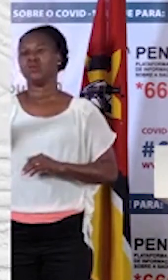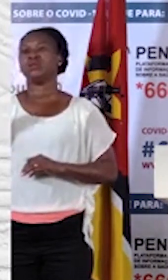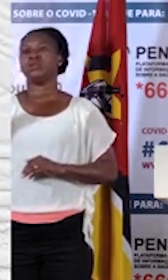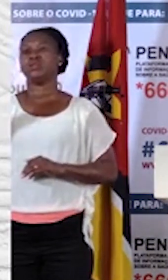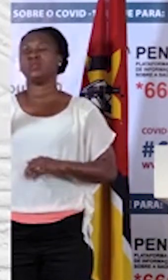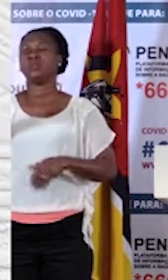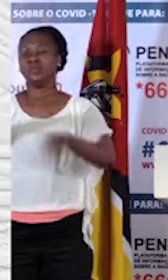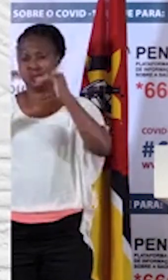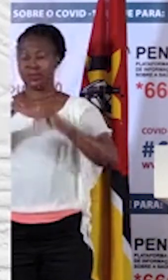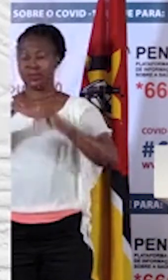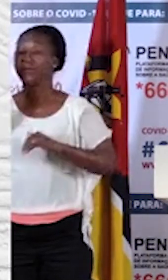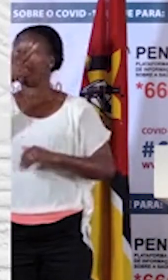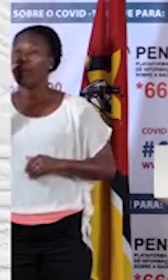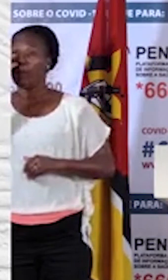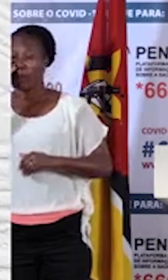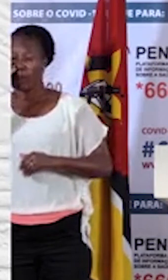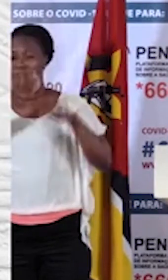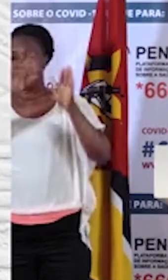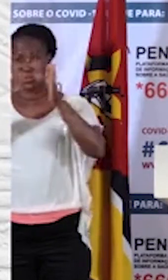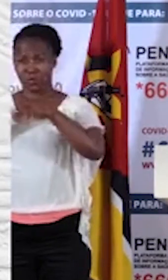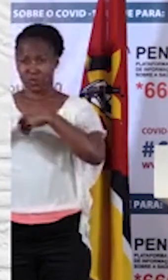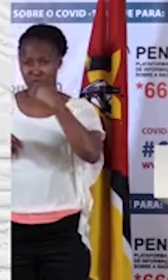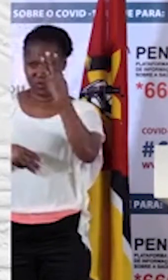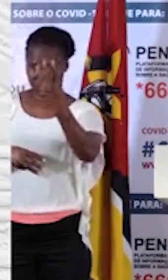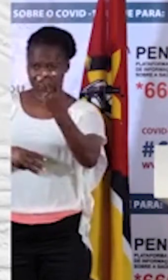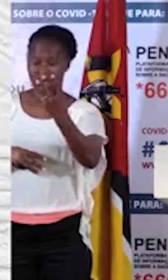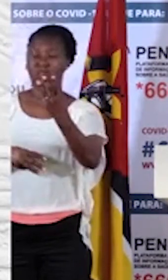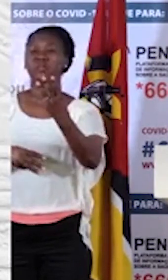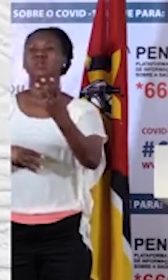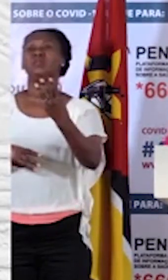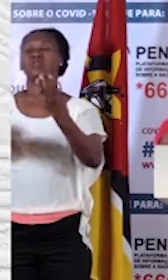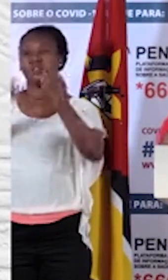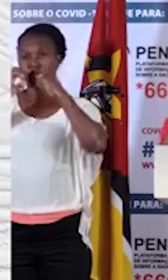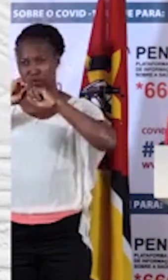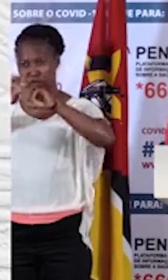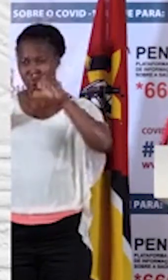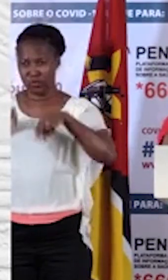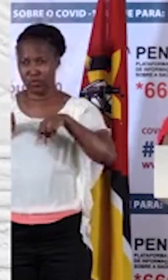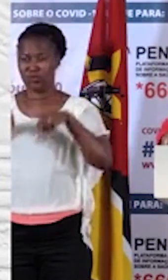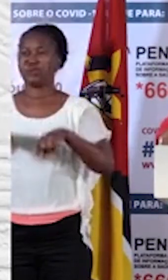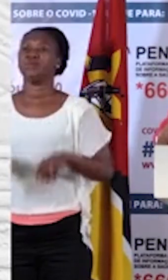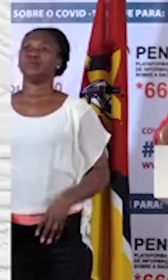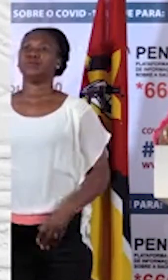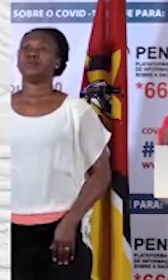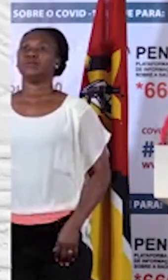de Nampula, com 3 casos, que reportamos hoje.